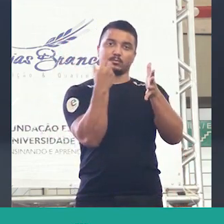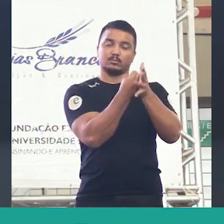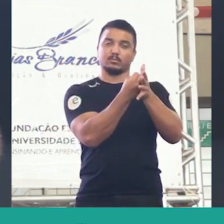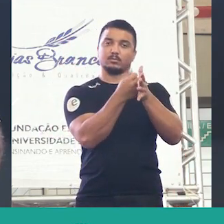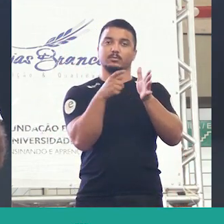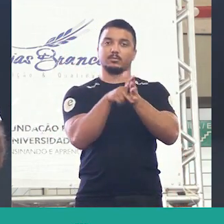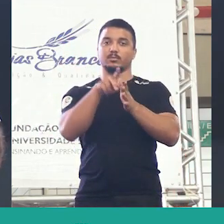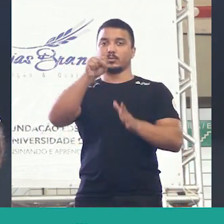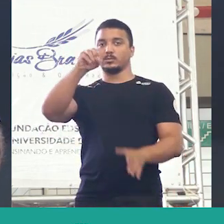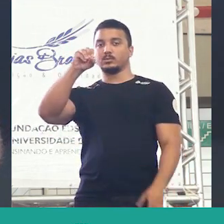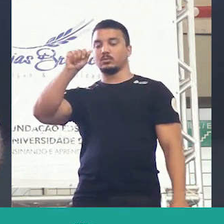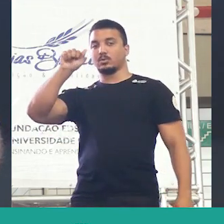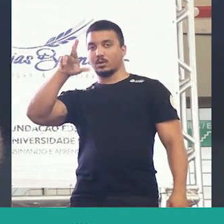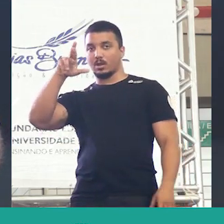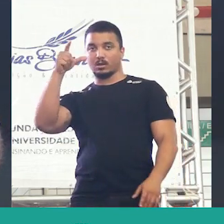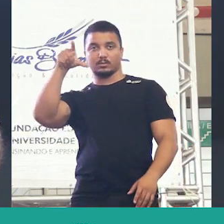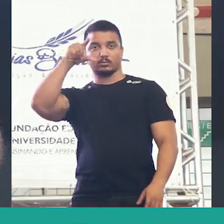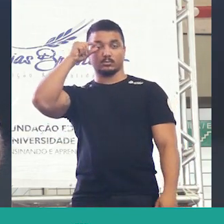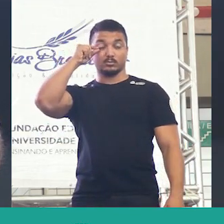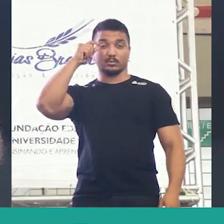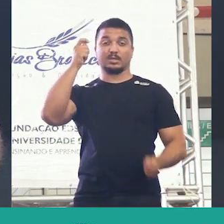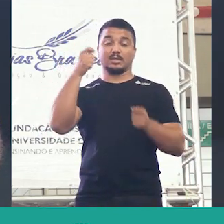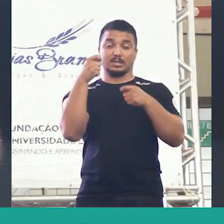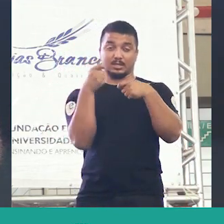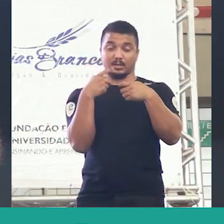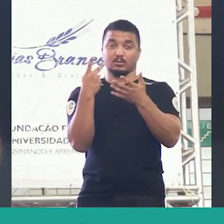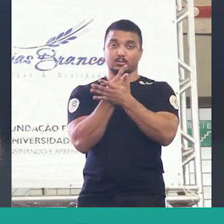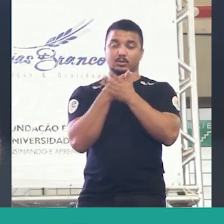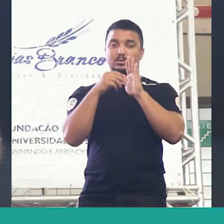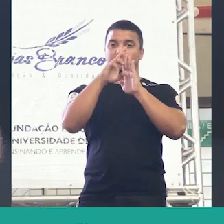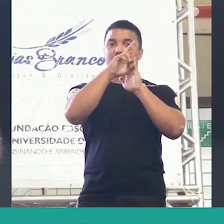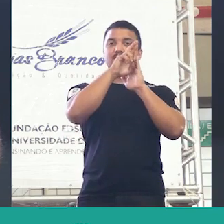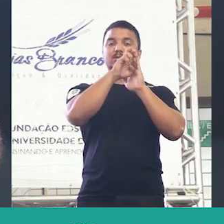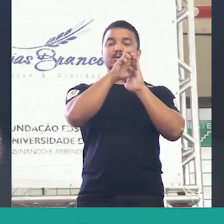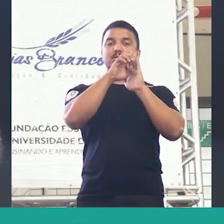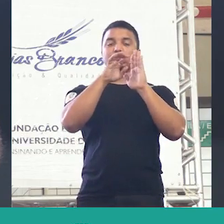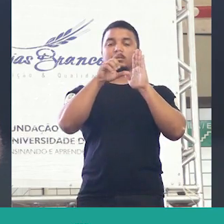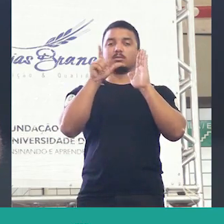raios solares no olho humano, ocasiona lesões oculares